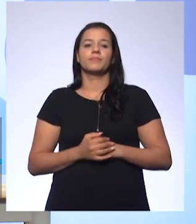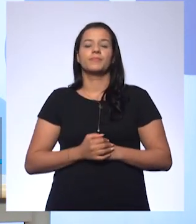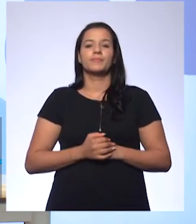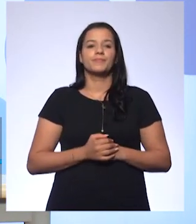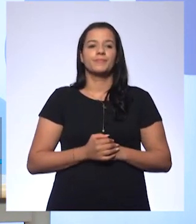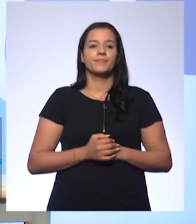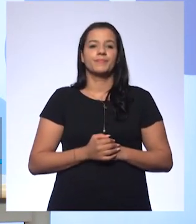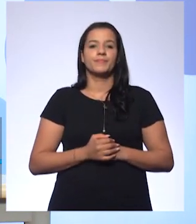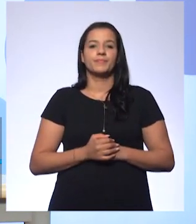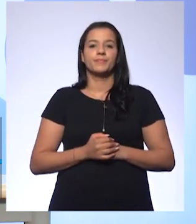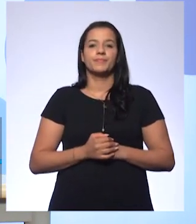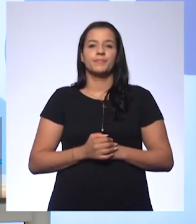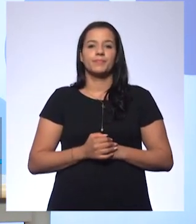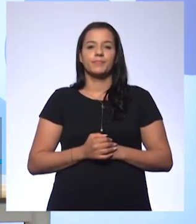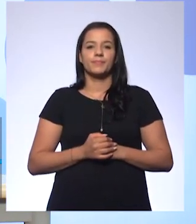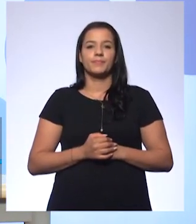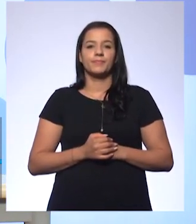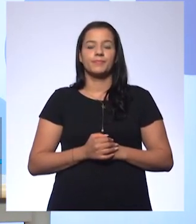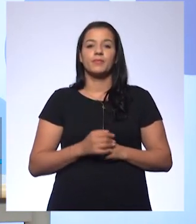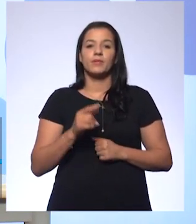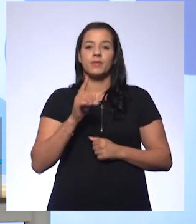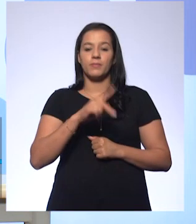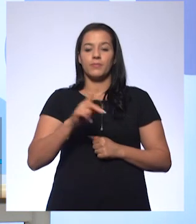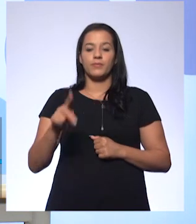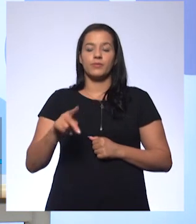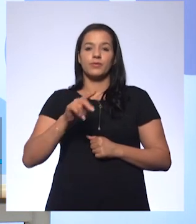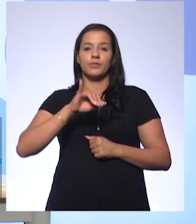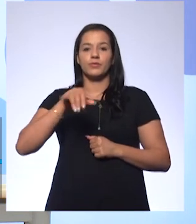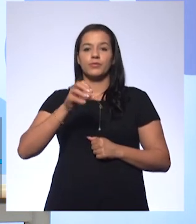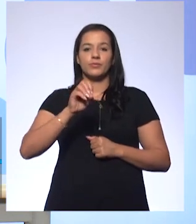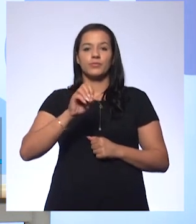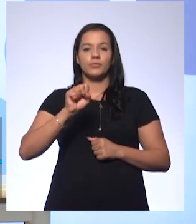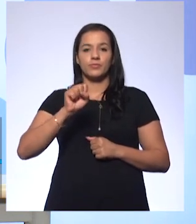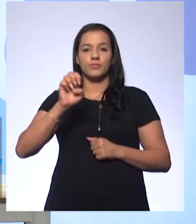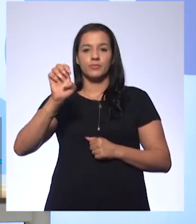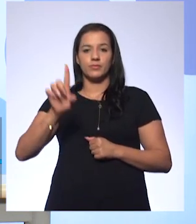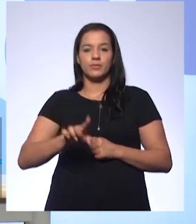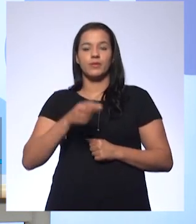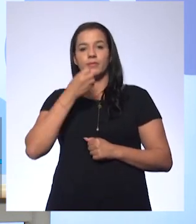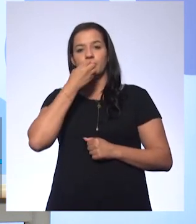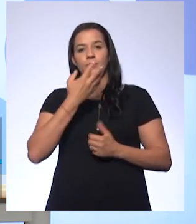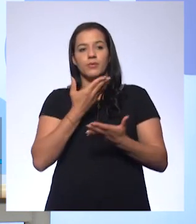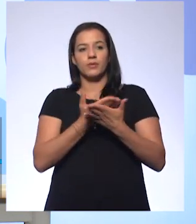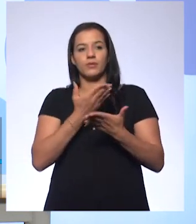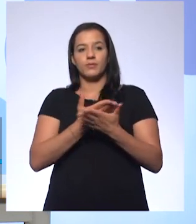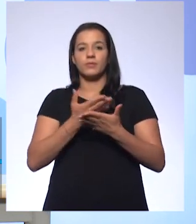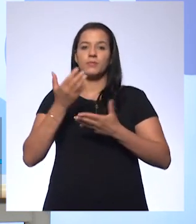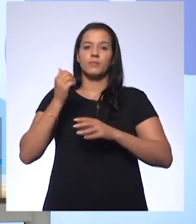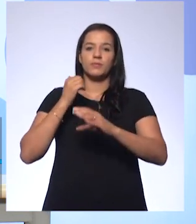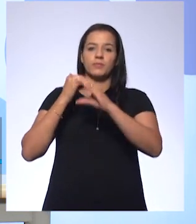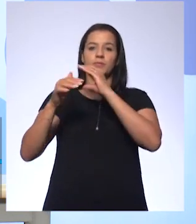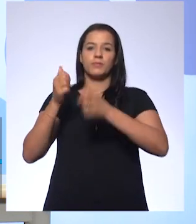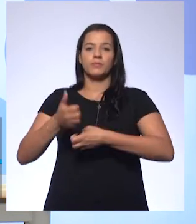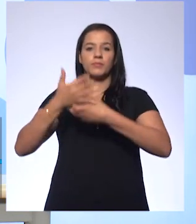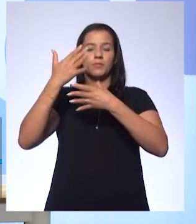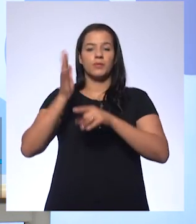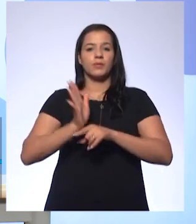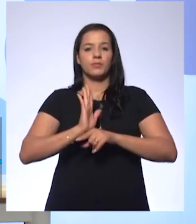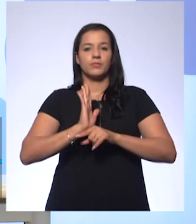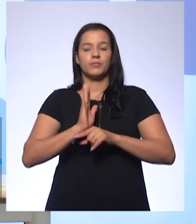aula. Ótima aula. Acompanhe, olha, o professor José William, ó, ganhou um fã aqui, ó. Renata, acompanhei suas 3 aulas de hoje.